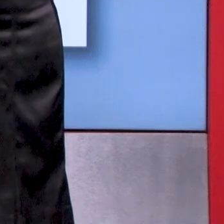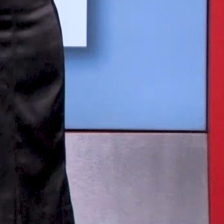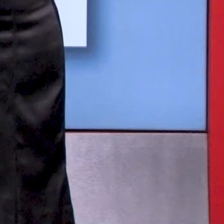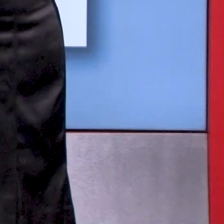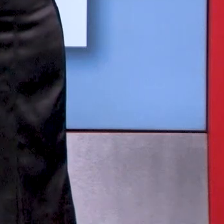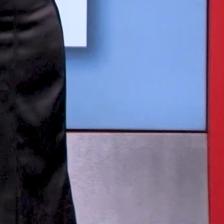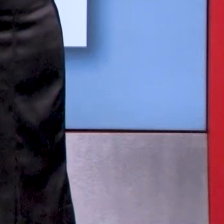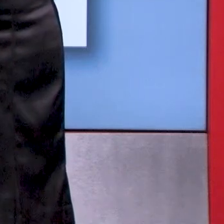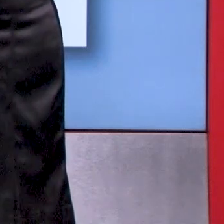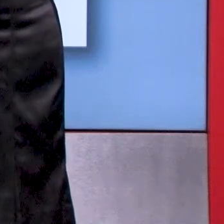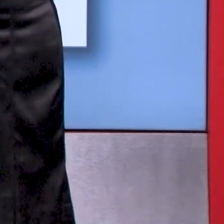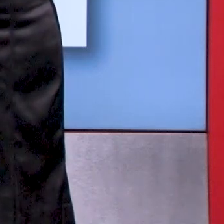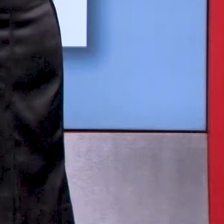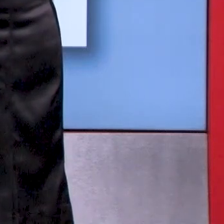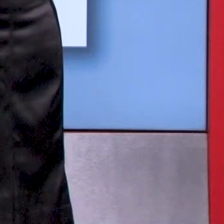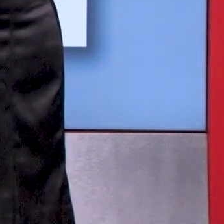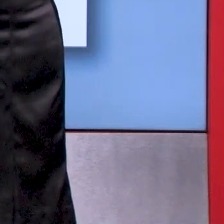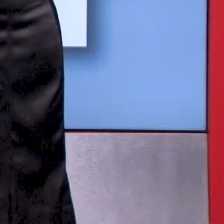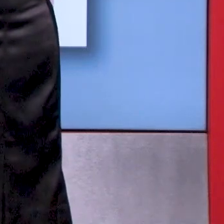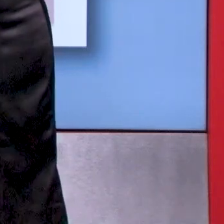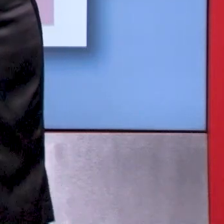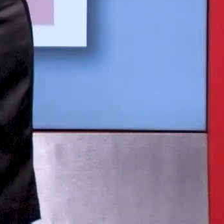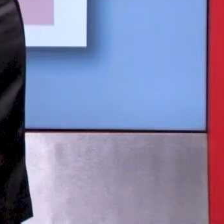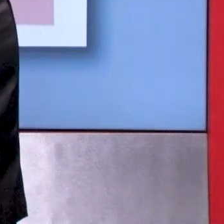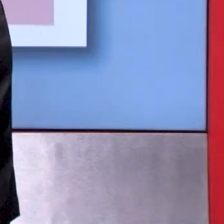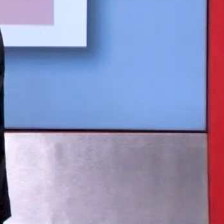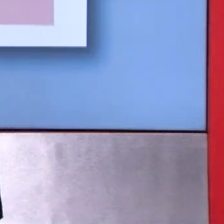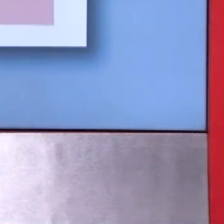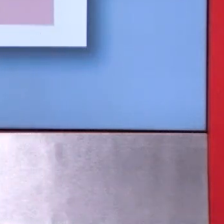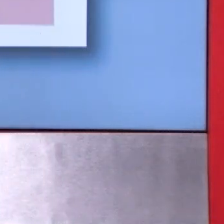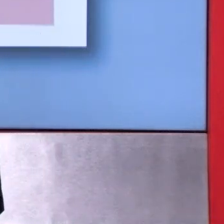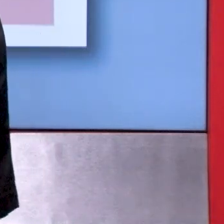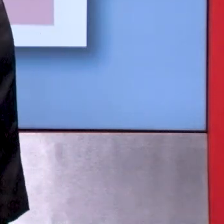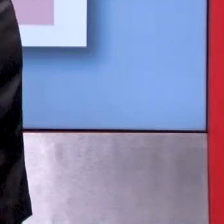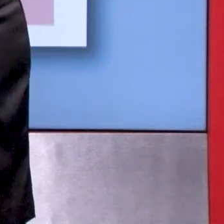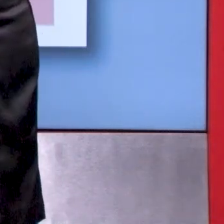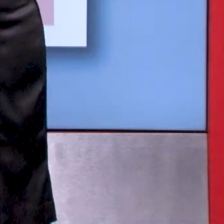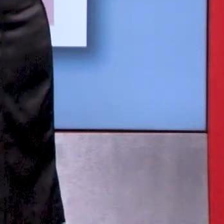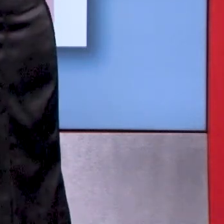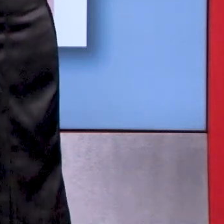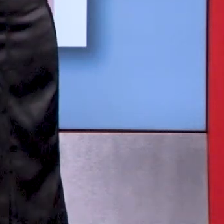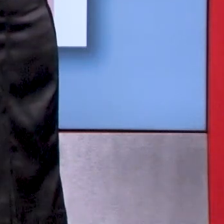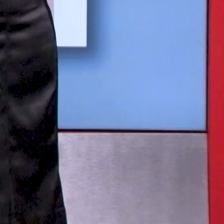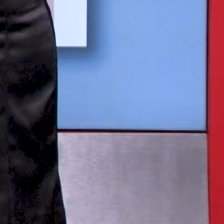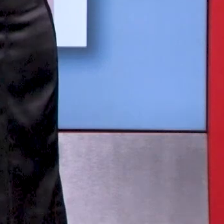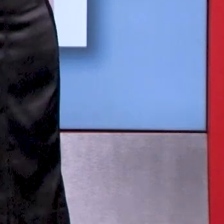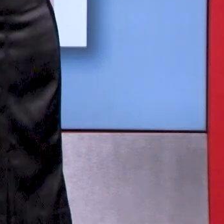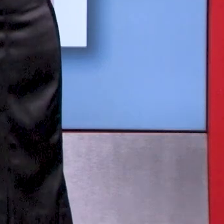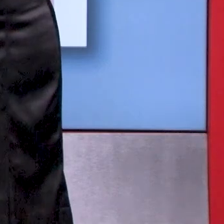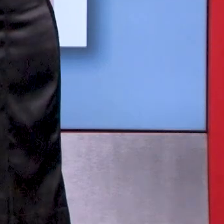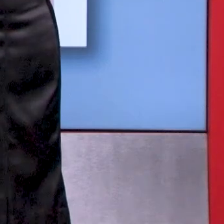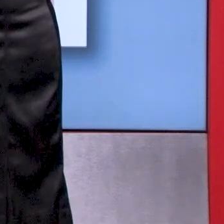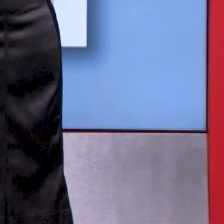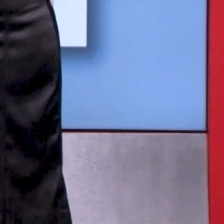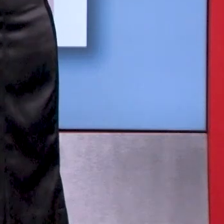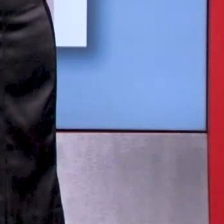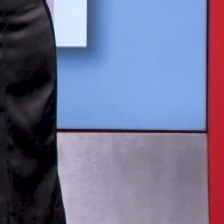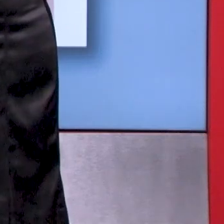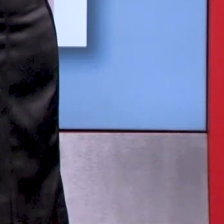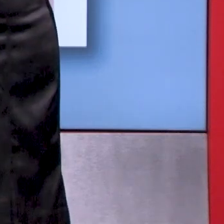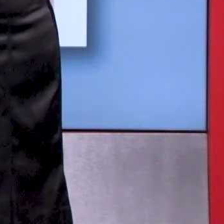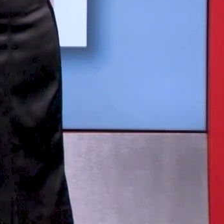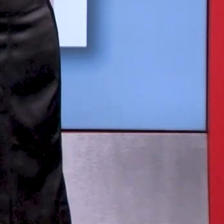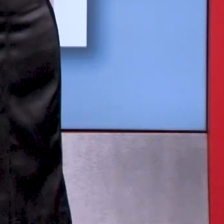A paz do Senhor a todos. Nós que somos da acessibilidade, nós